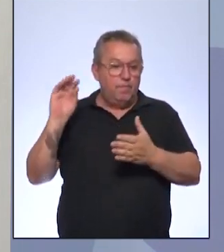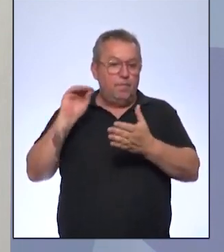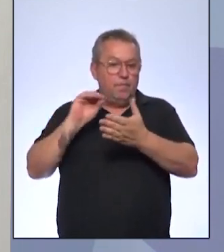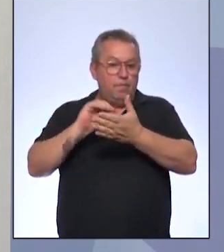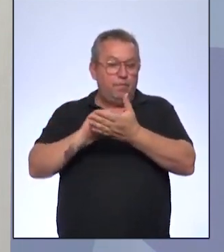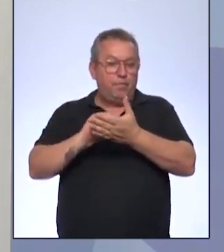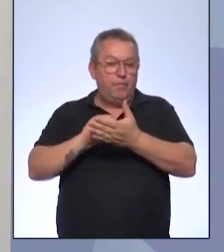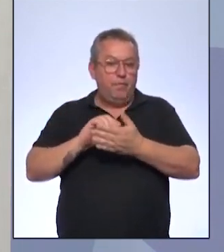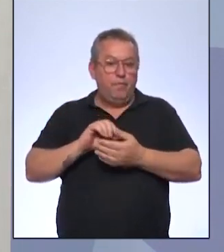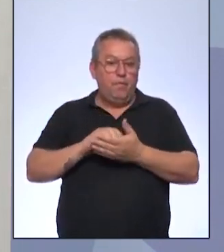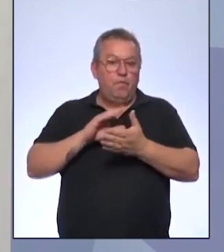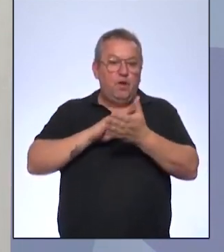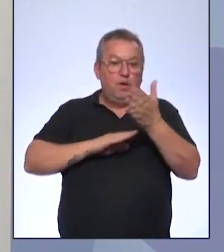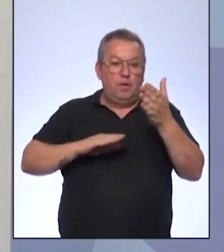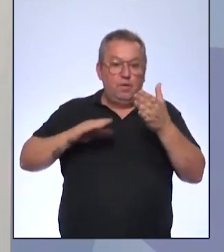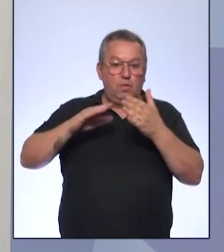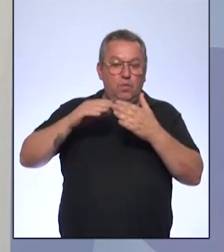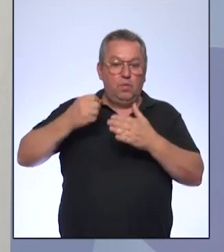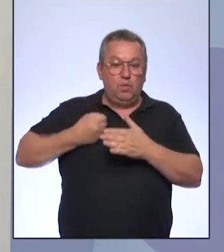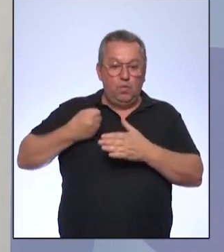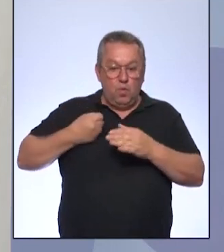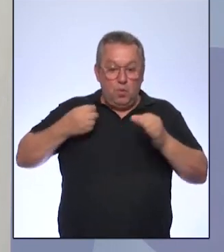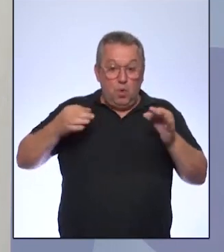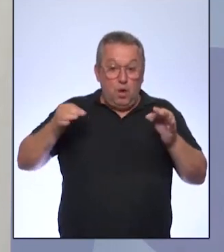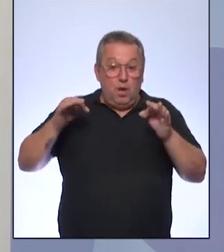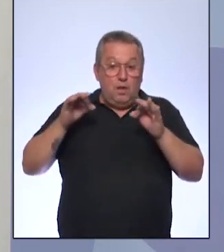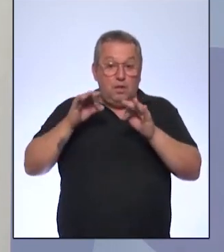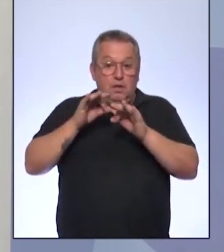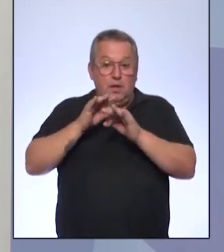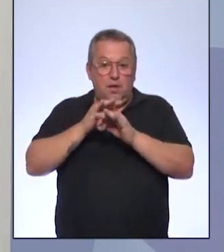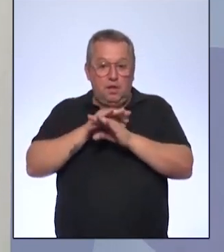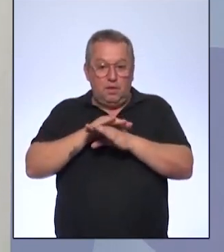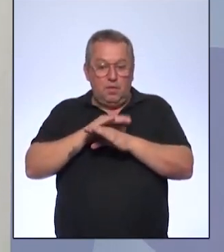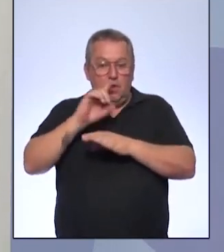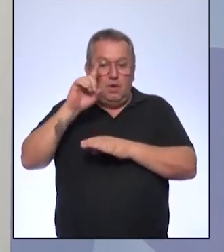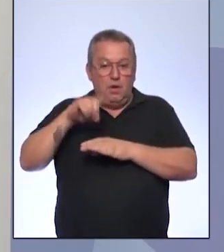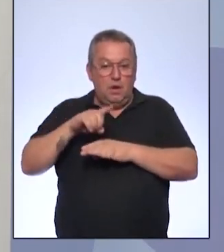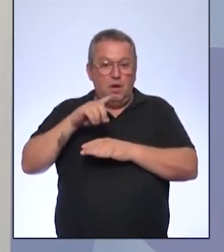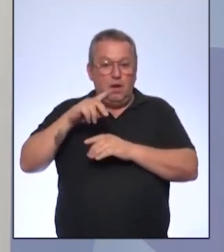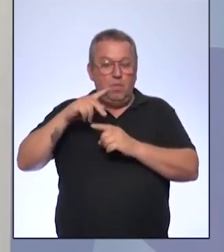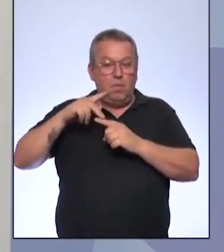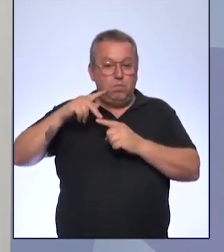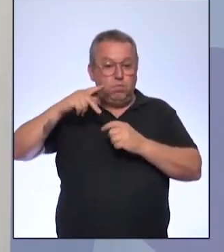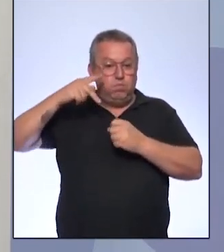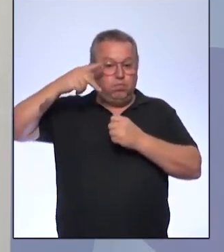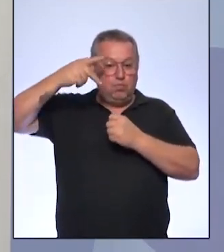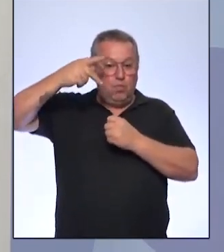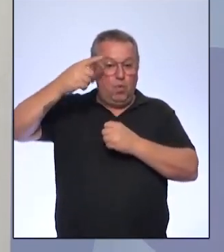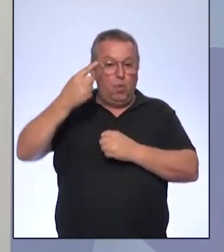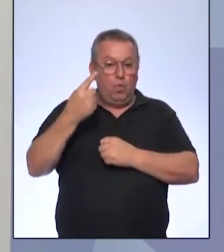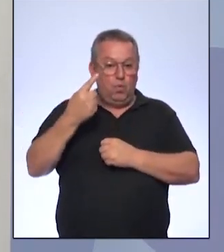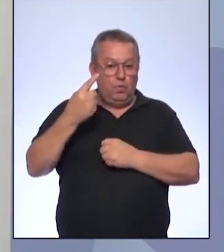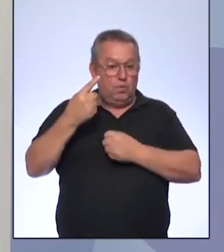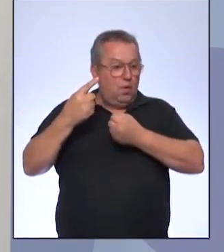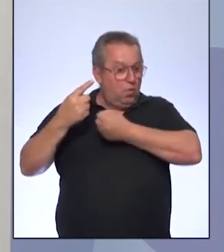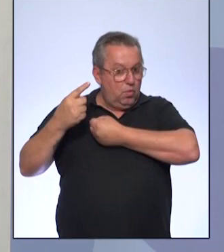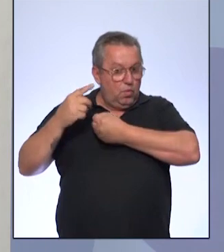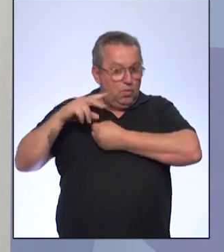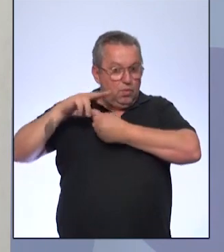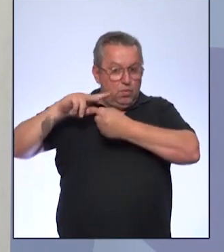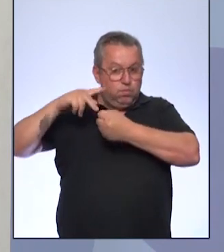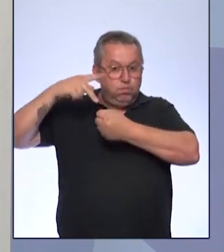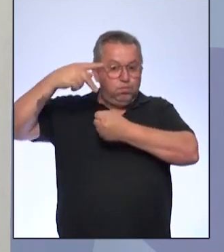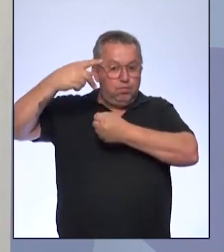conversou. Todo número inteiro, ele é uma potência com expoente 1. Por